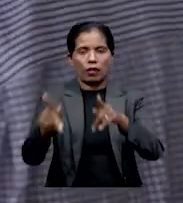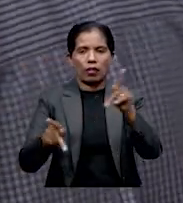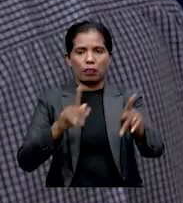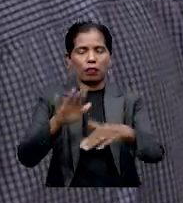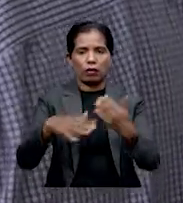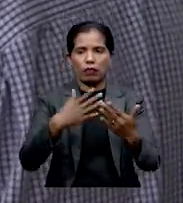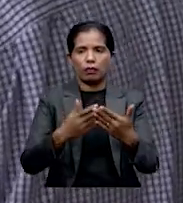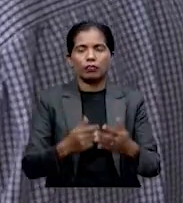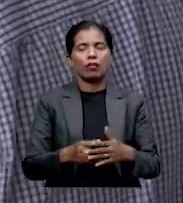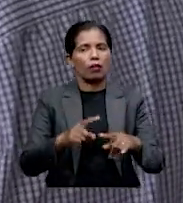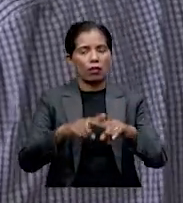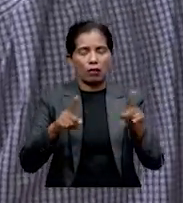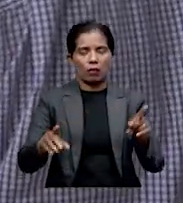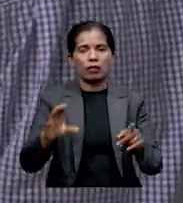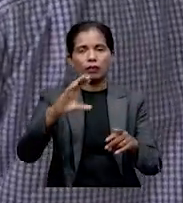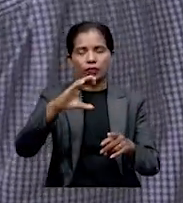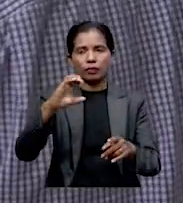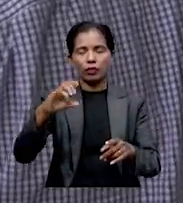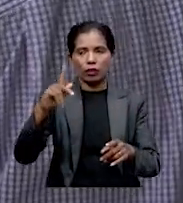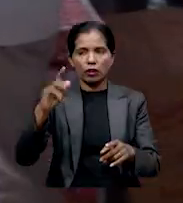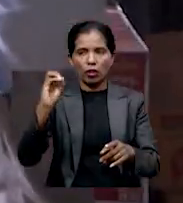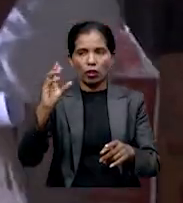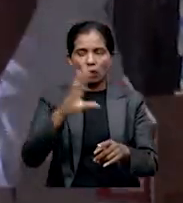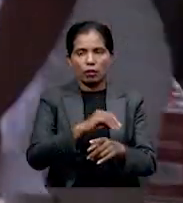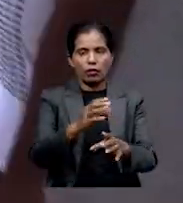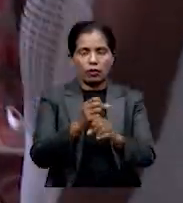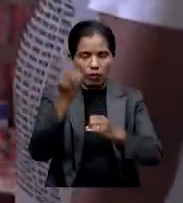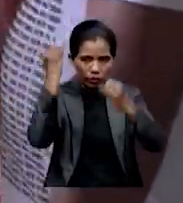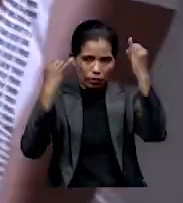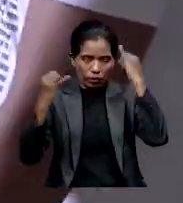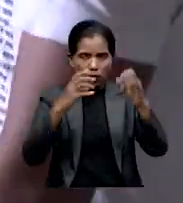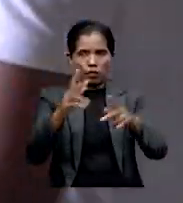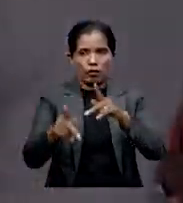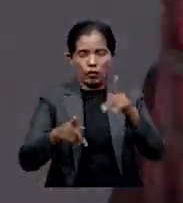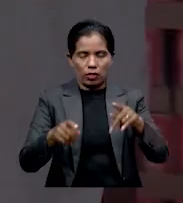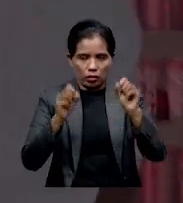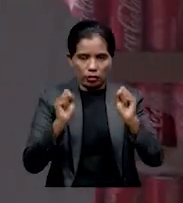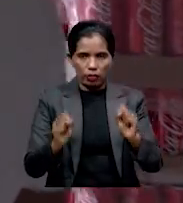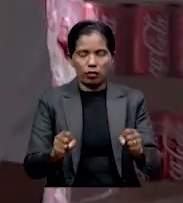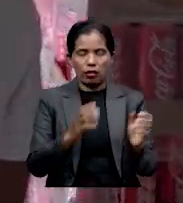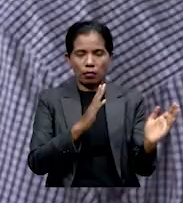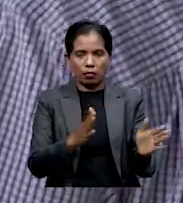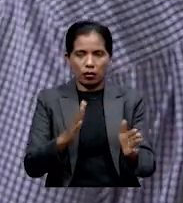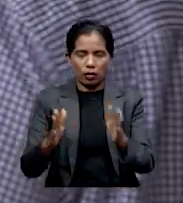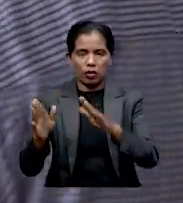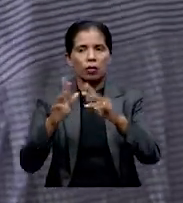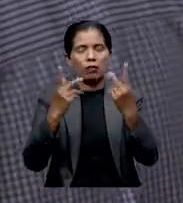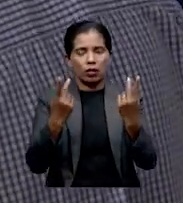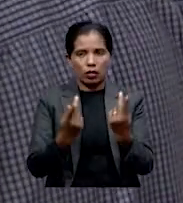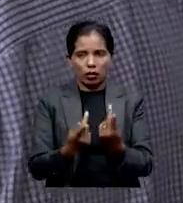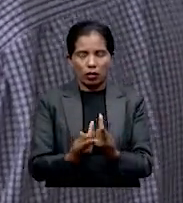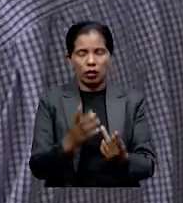sira. Mai bese COP se recolhe informação husi entidade hirak nebe halo monitorização nune halo processo ba companhia nebe